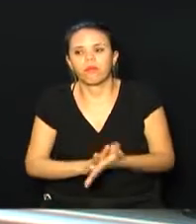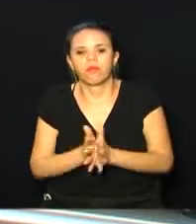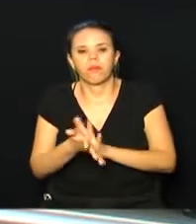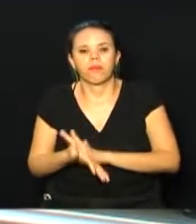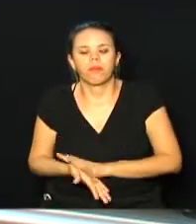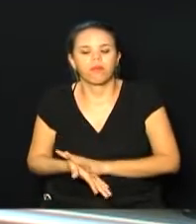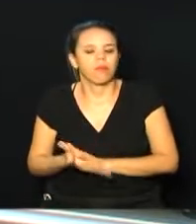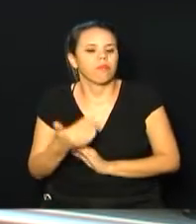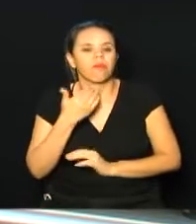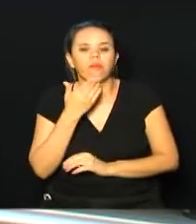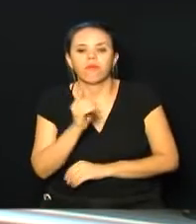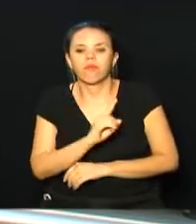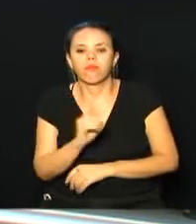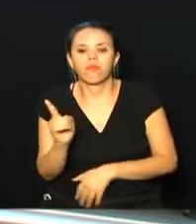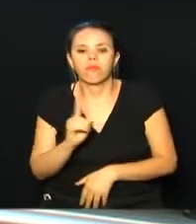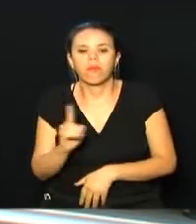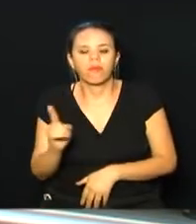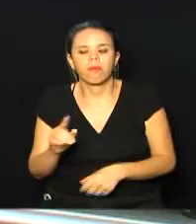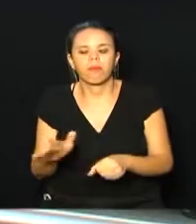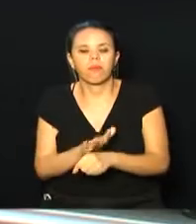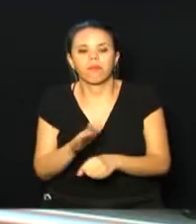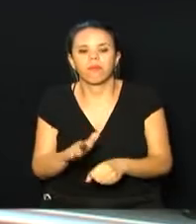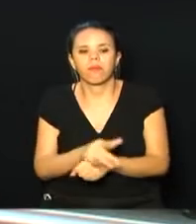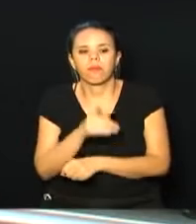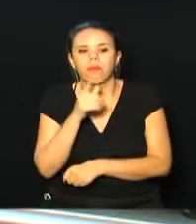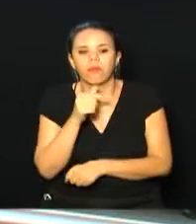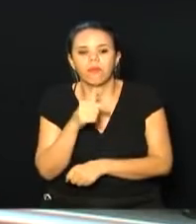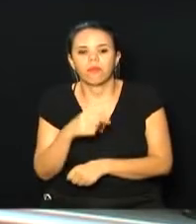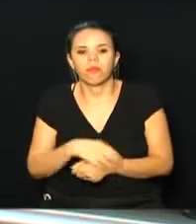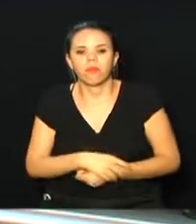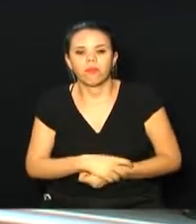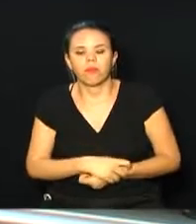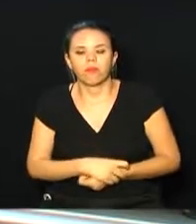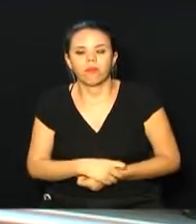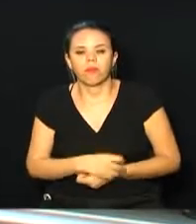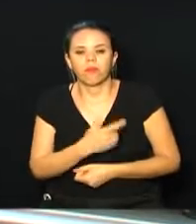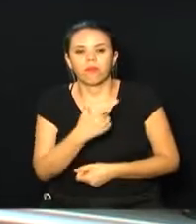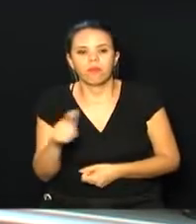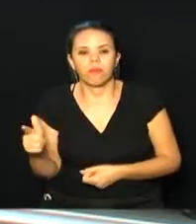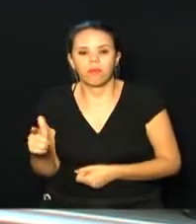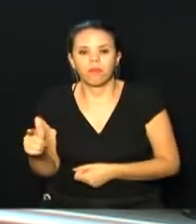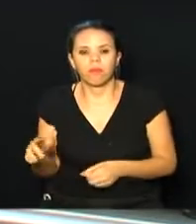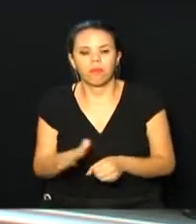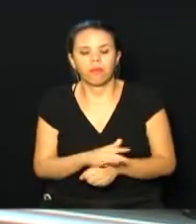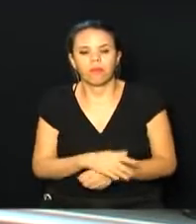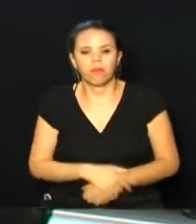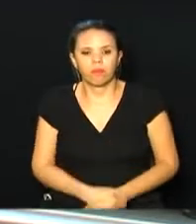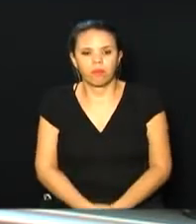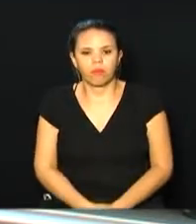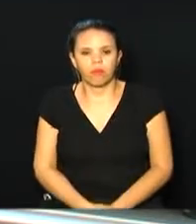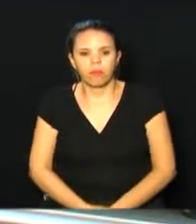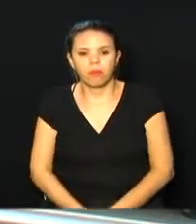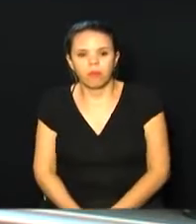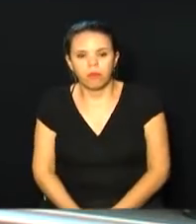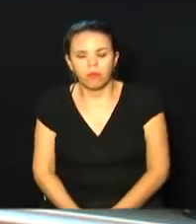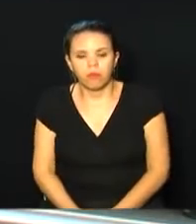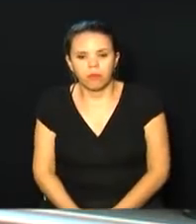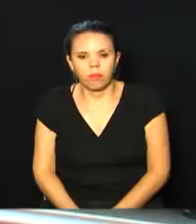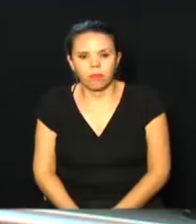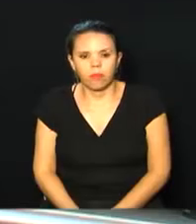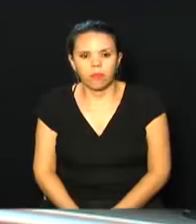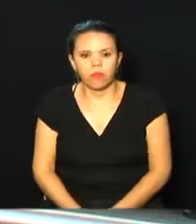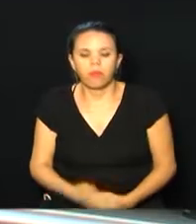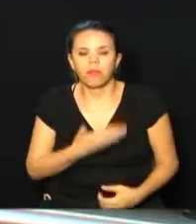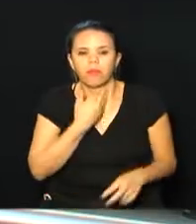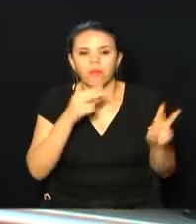não está reabastecendo as nossas... Nós não temos o reservatório. Não temos reservatório. Então, assim, o debate